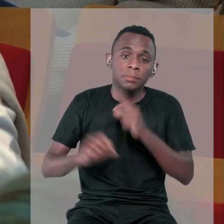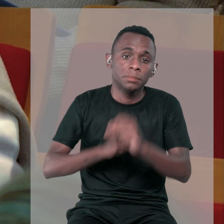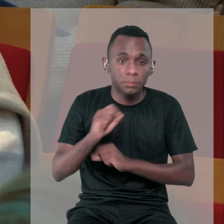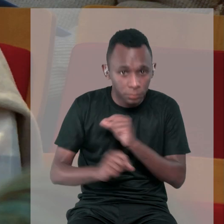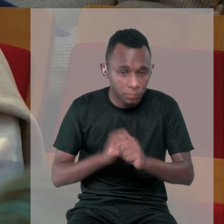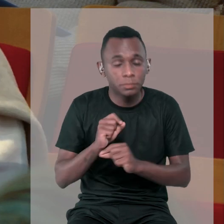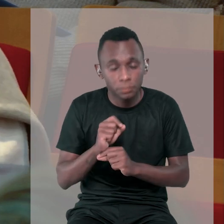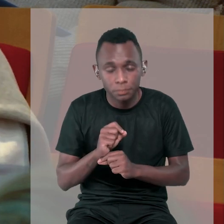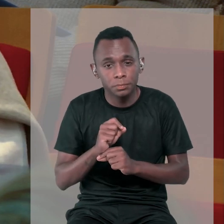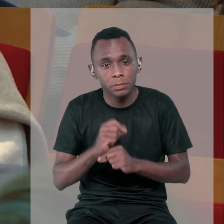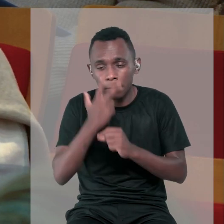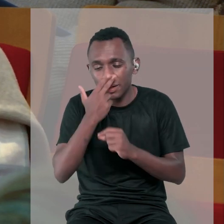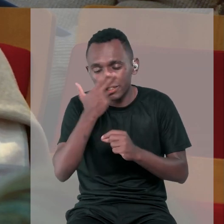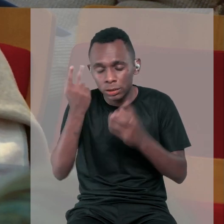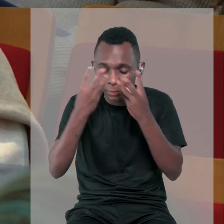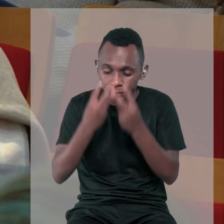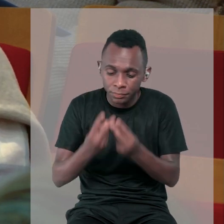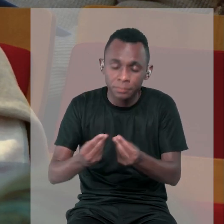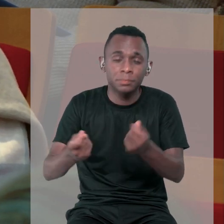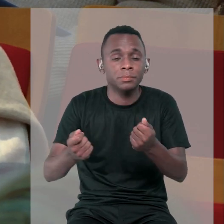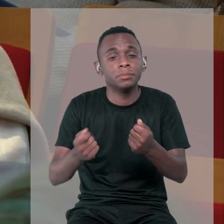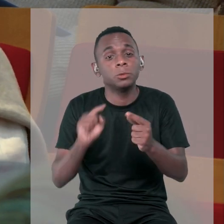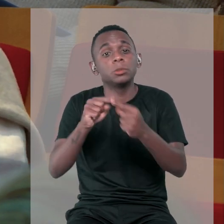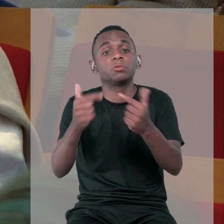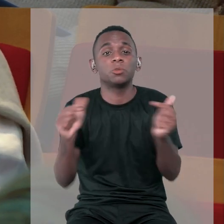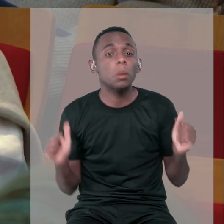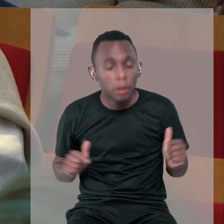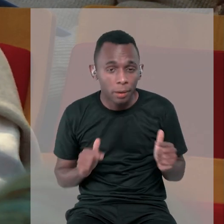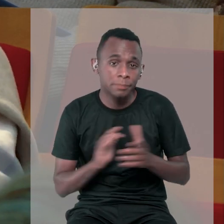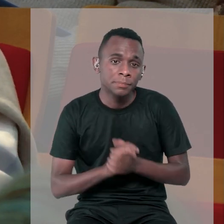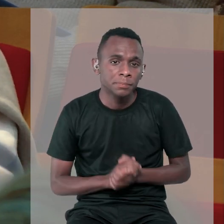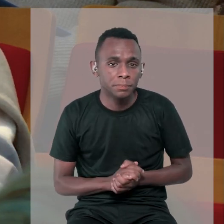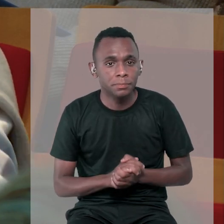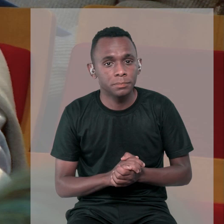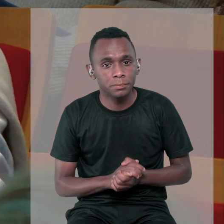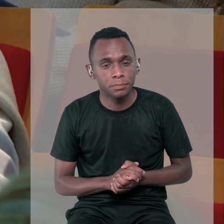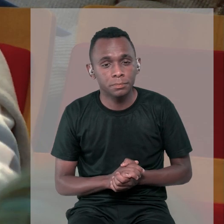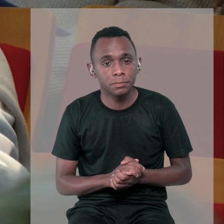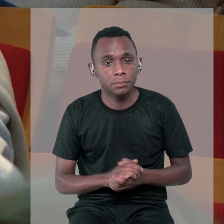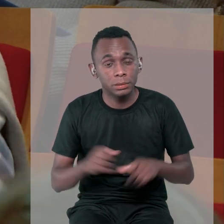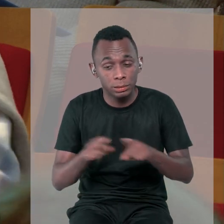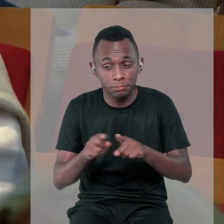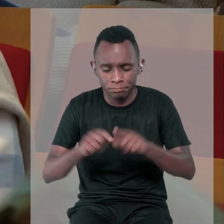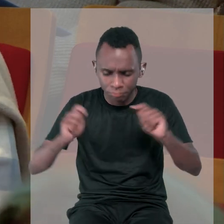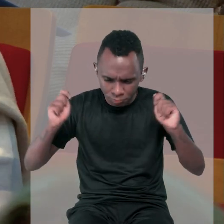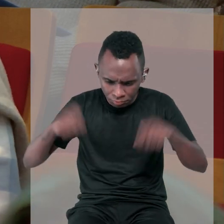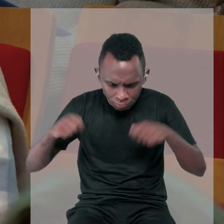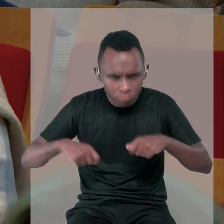desaparecendo por perda de função, né? E uma potência hegemônica dominante,